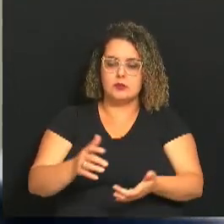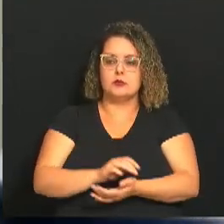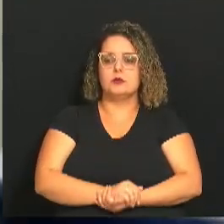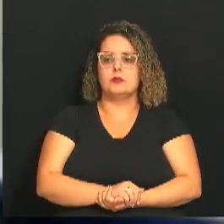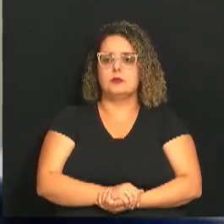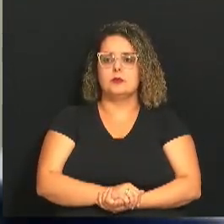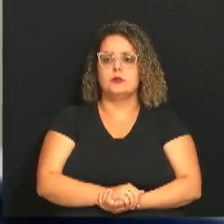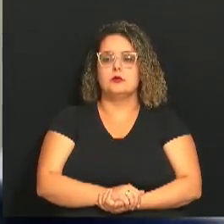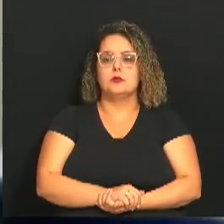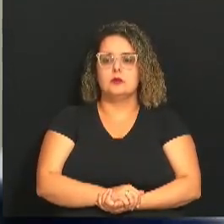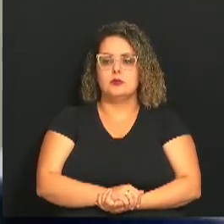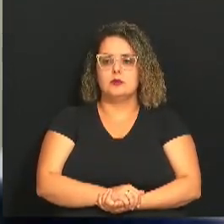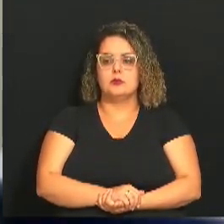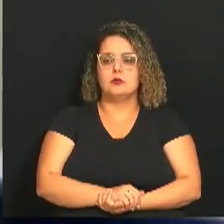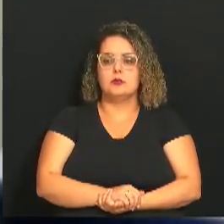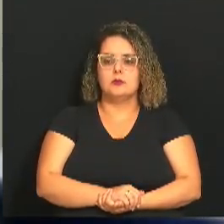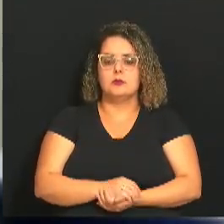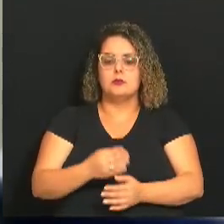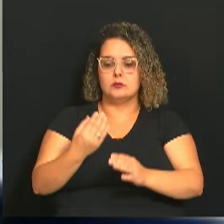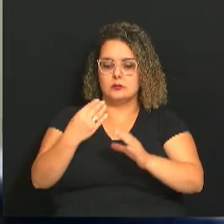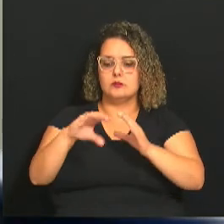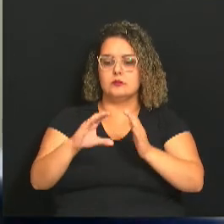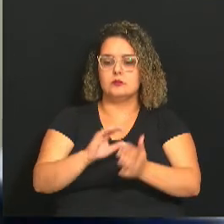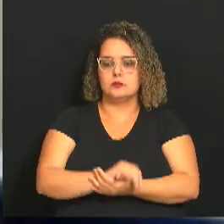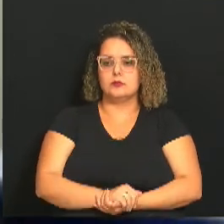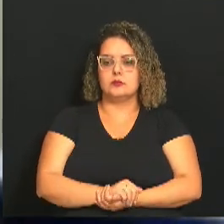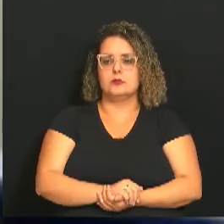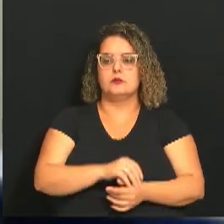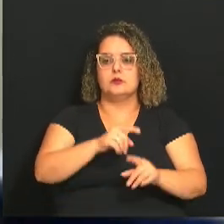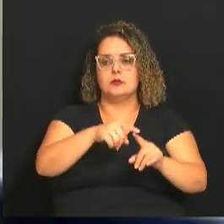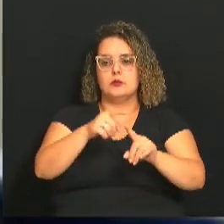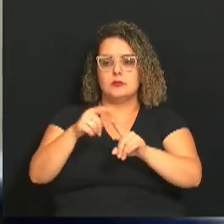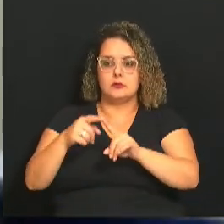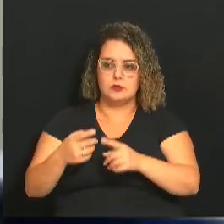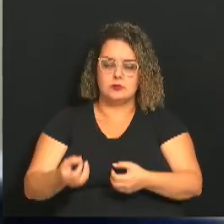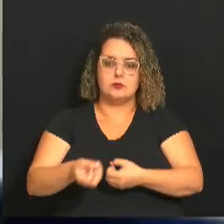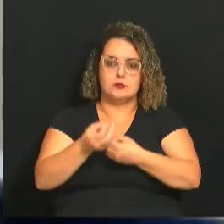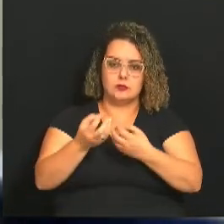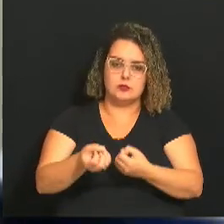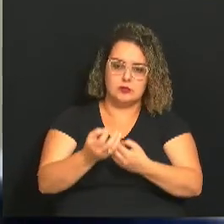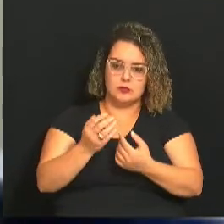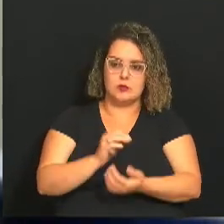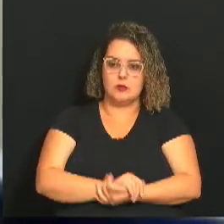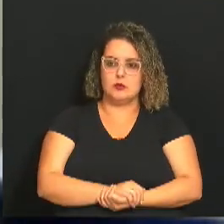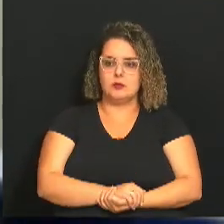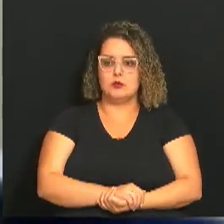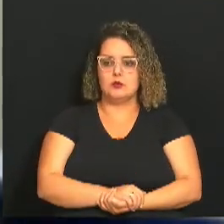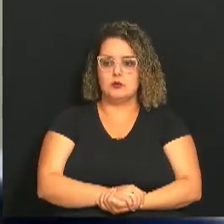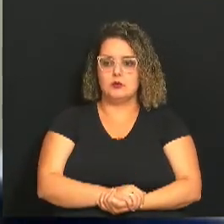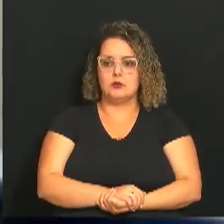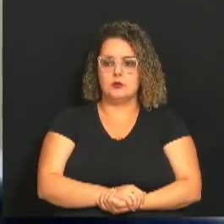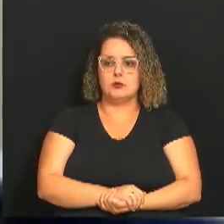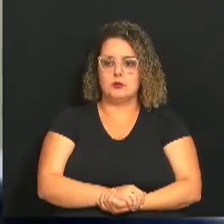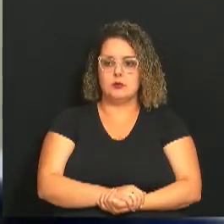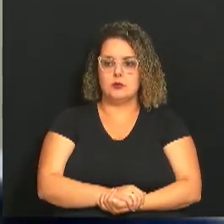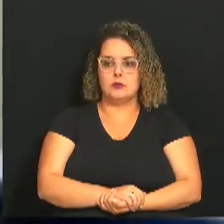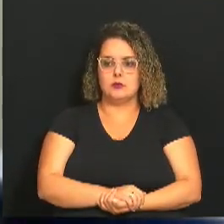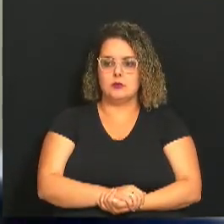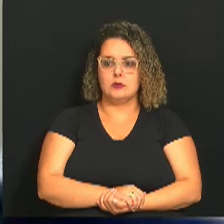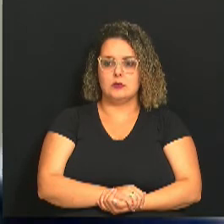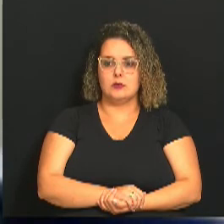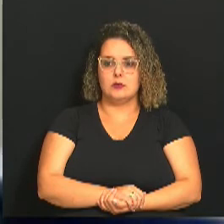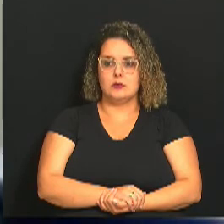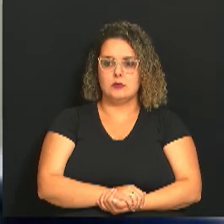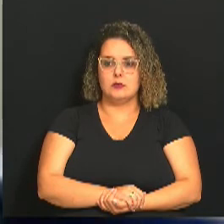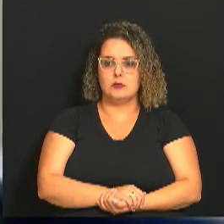imputando nesse aplicativo esse tipo de informação, né? Isso poderia ser um item aí